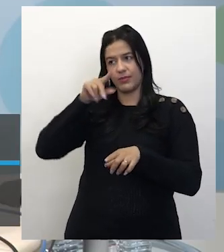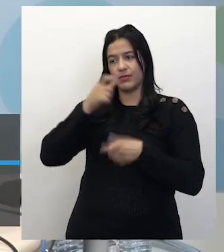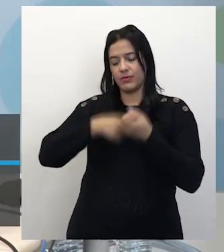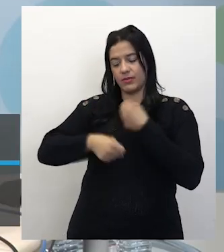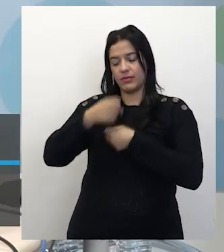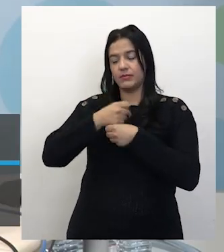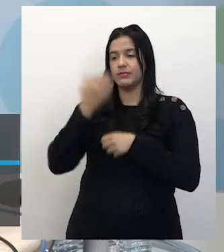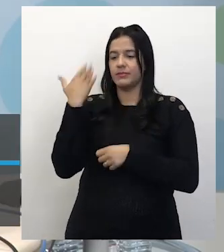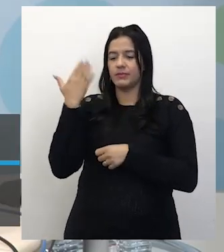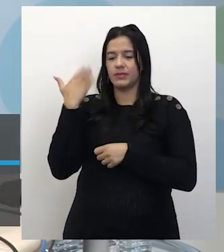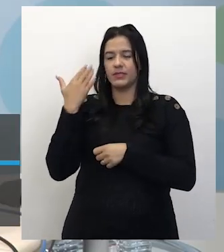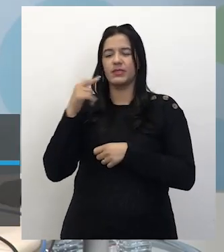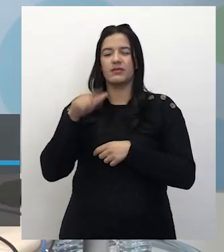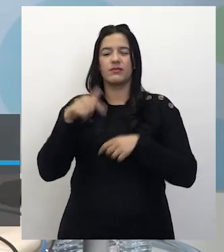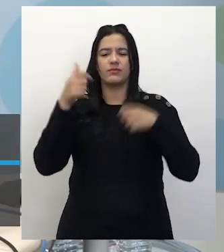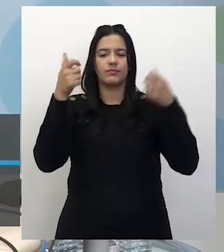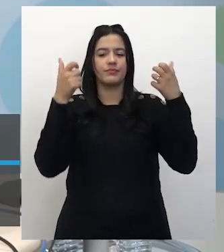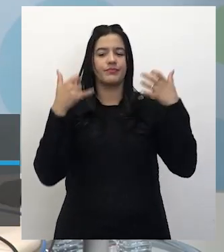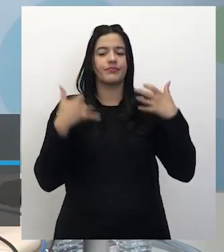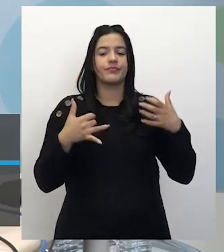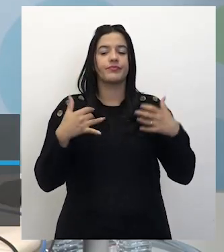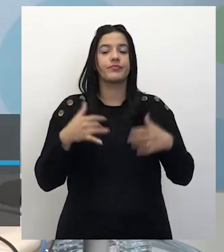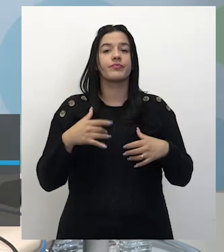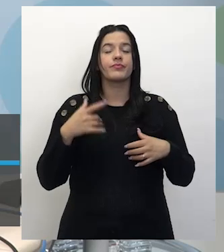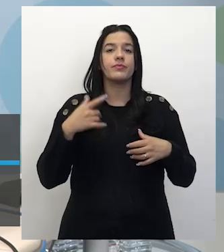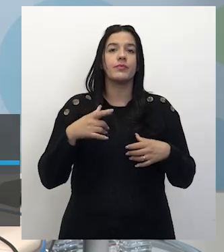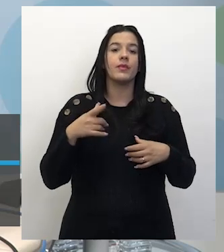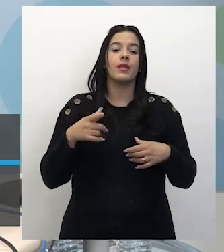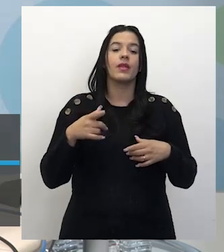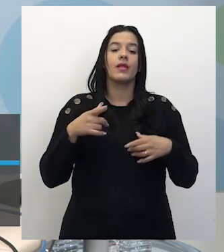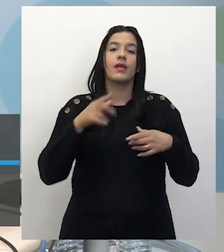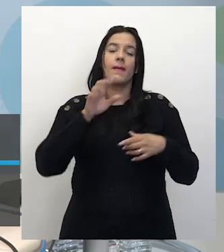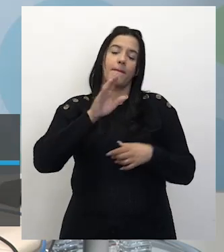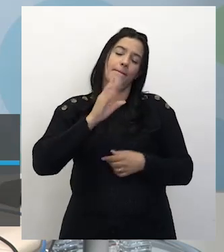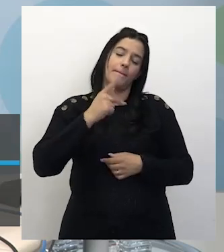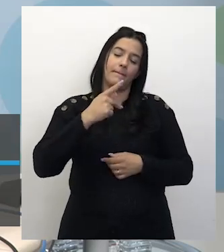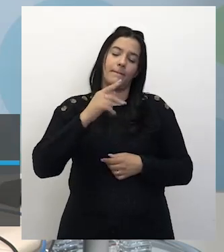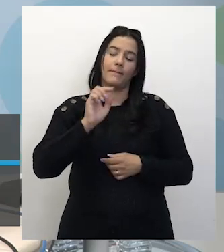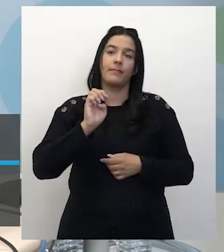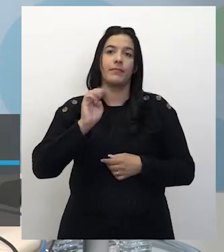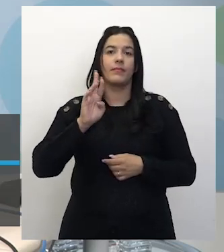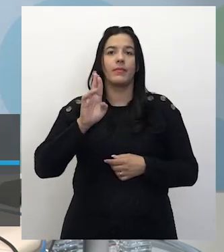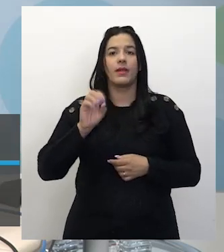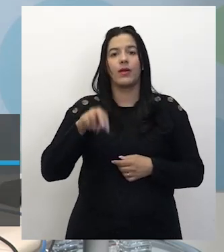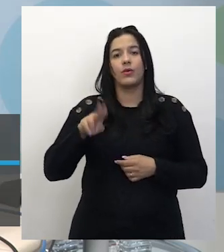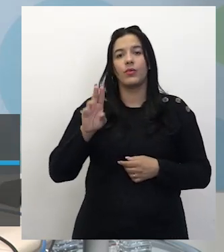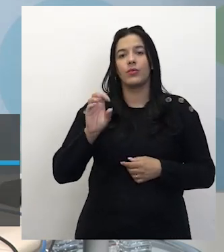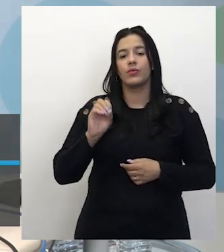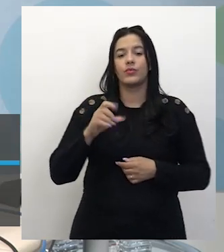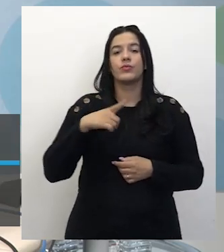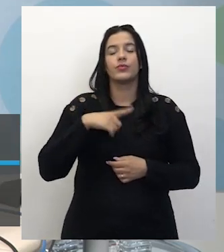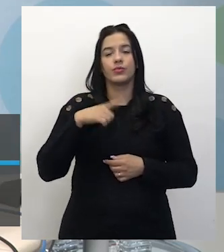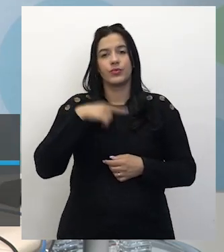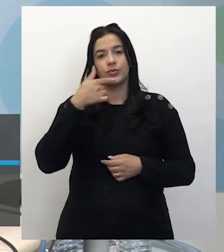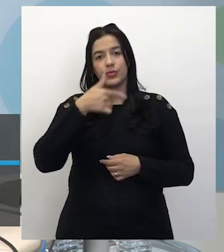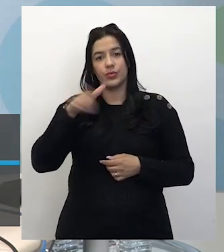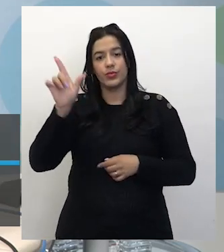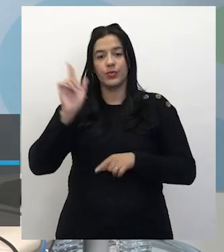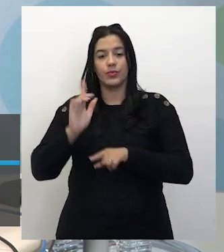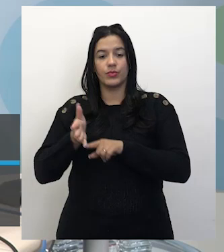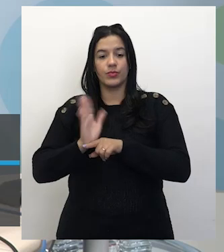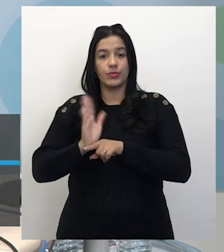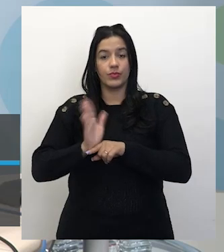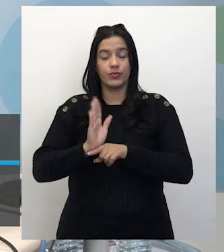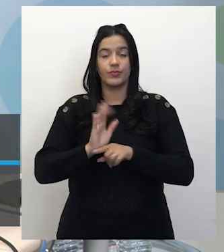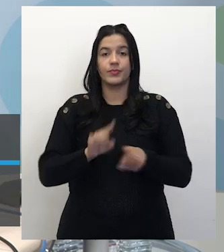passado? Acho que você estava, né, na aula. Sim. Que foi falada que era do Braulio, com Braulio Bessa, isso, né? Uhum. E que havia um outro vídeo também